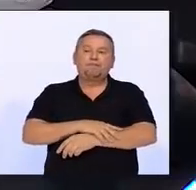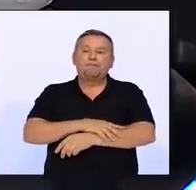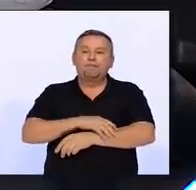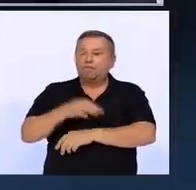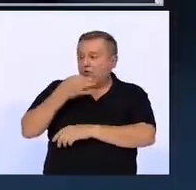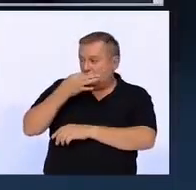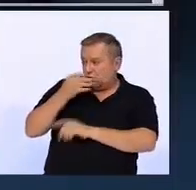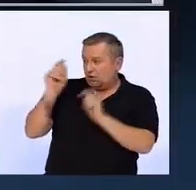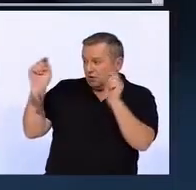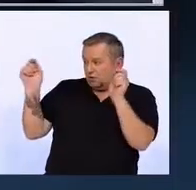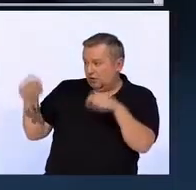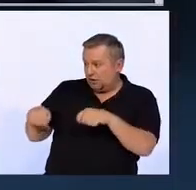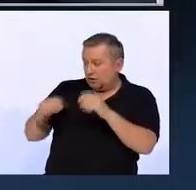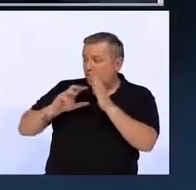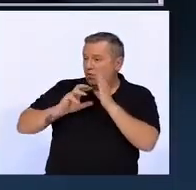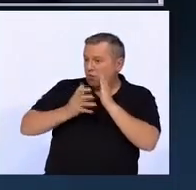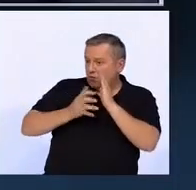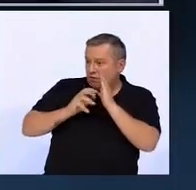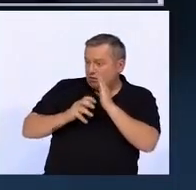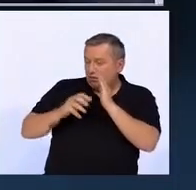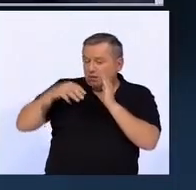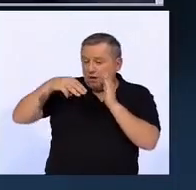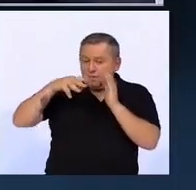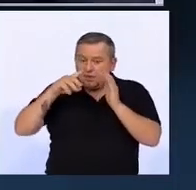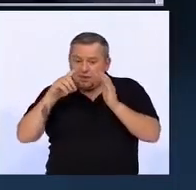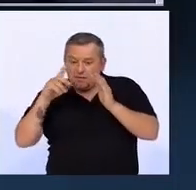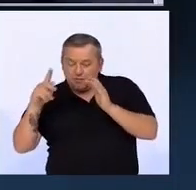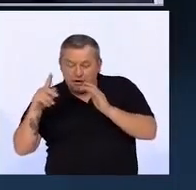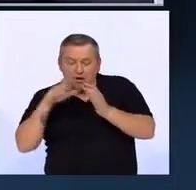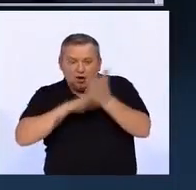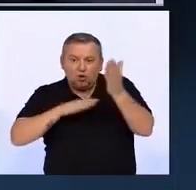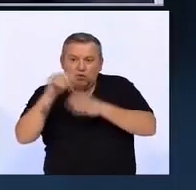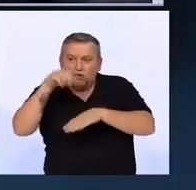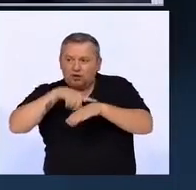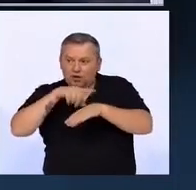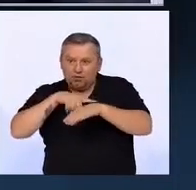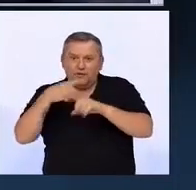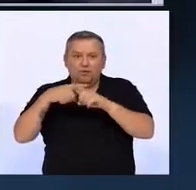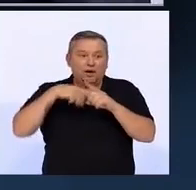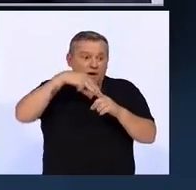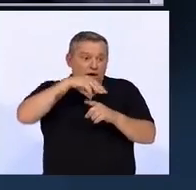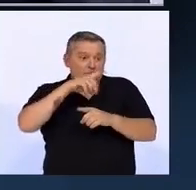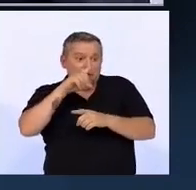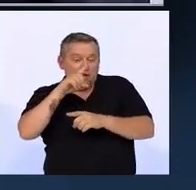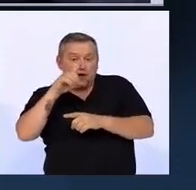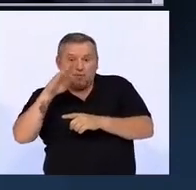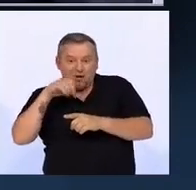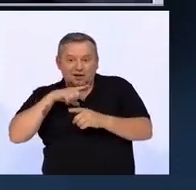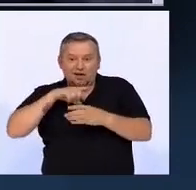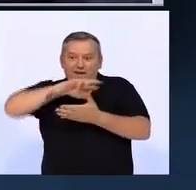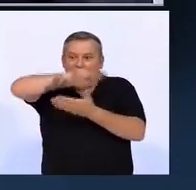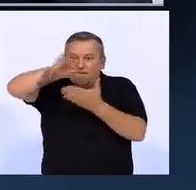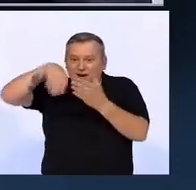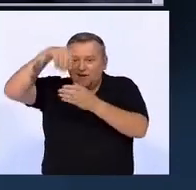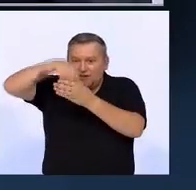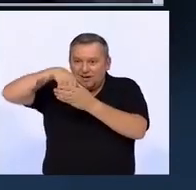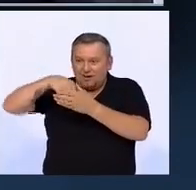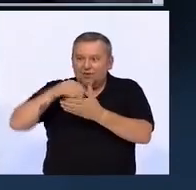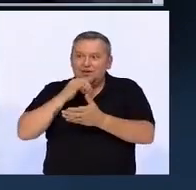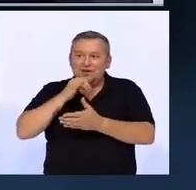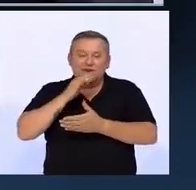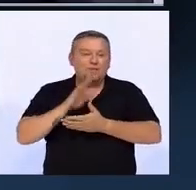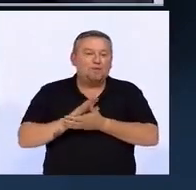poder contar com o seu partido, o MDB, de uma forma integral? O MDB tem vários partidos dentro de um partido só. A gente vê, por